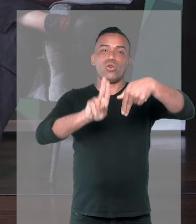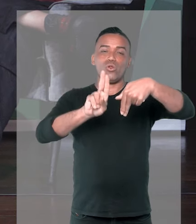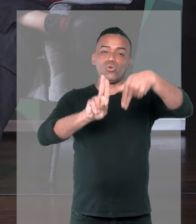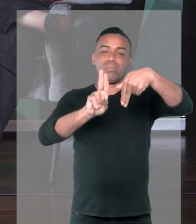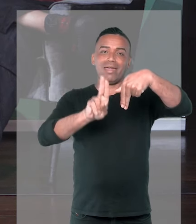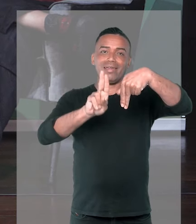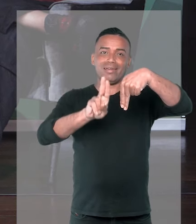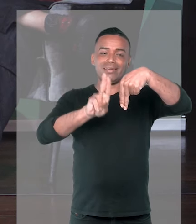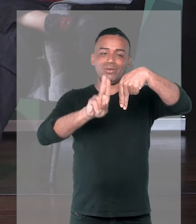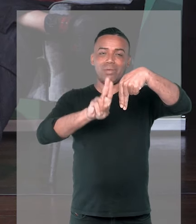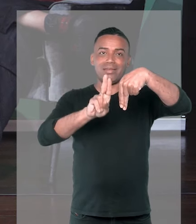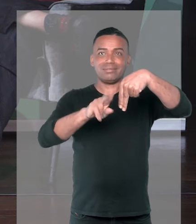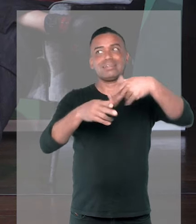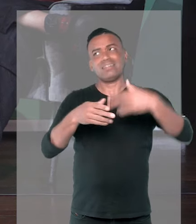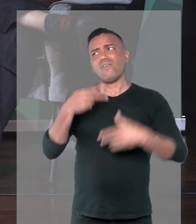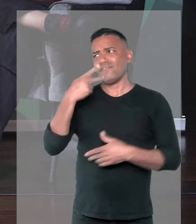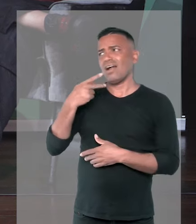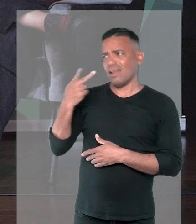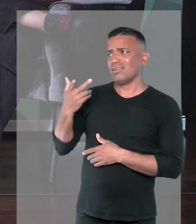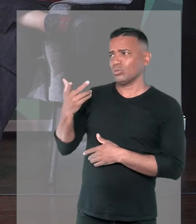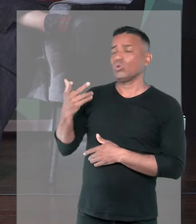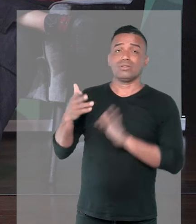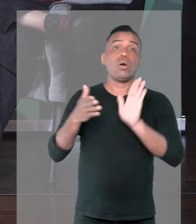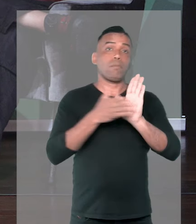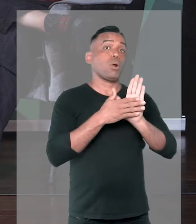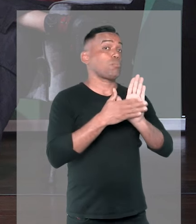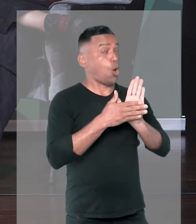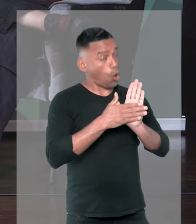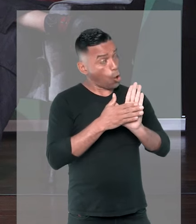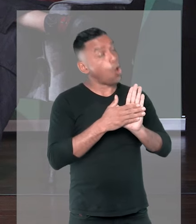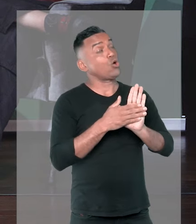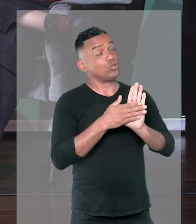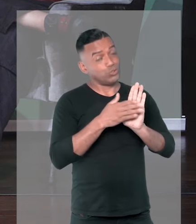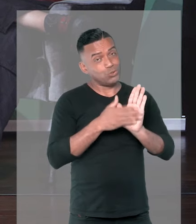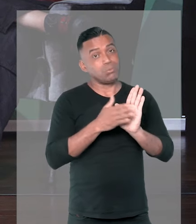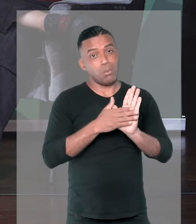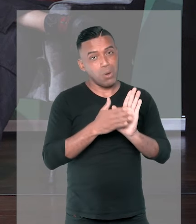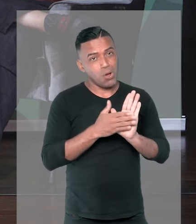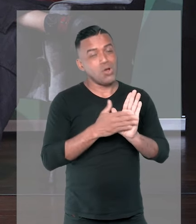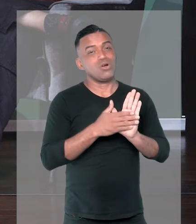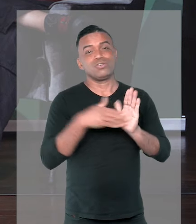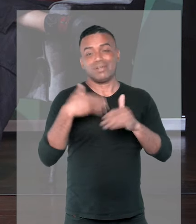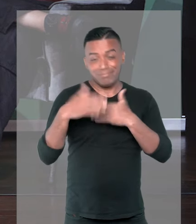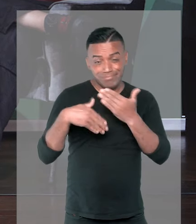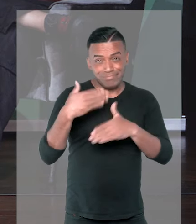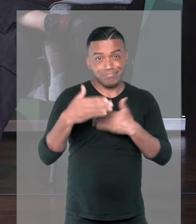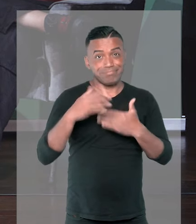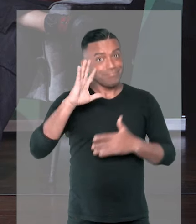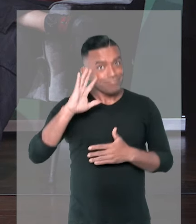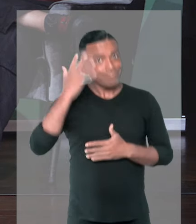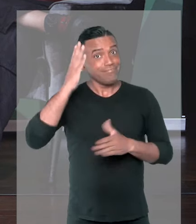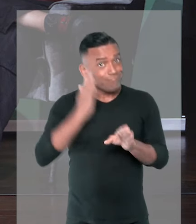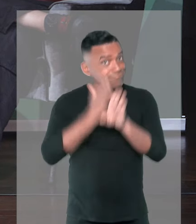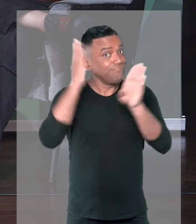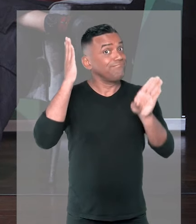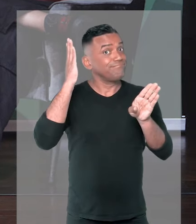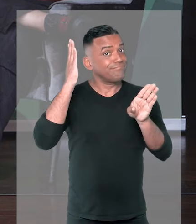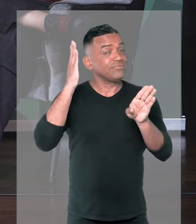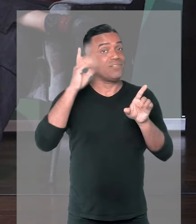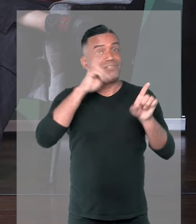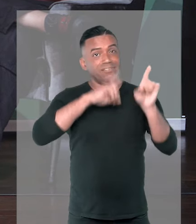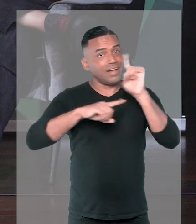a história que a gente tava falando do Propósito propósito é o propósito você vai vai vai vai vai e de repente você descobre